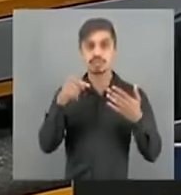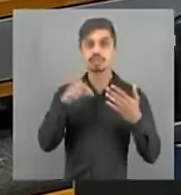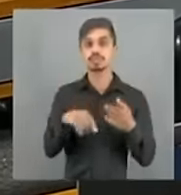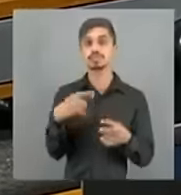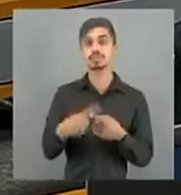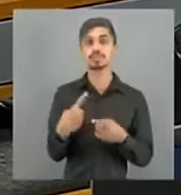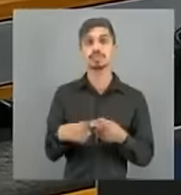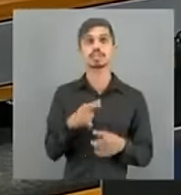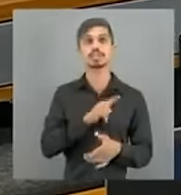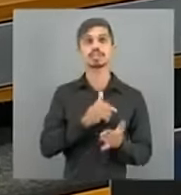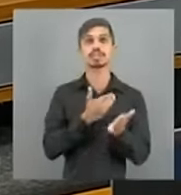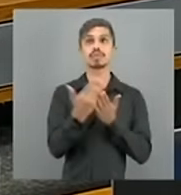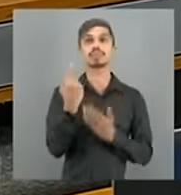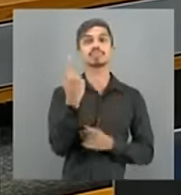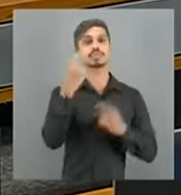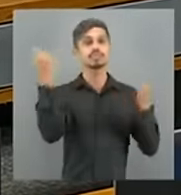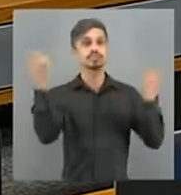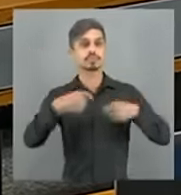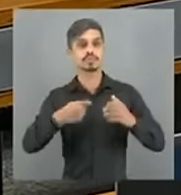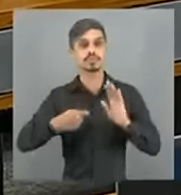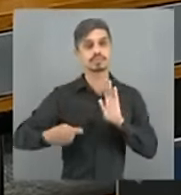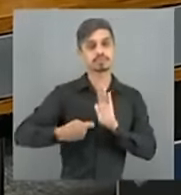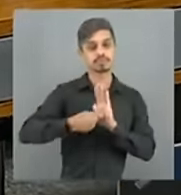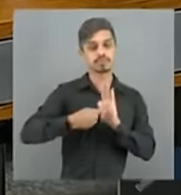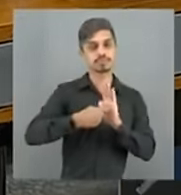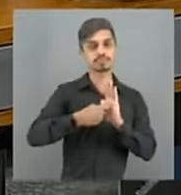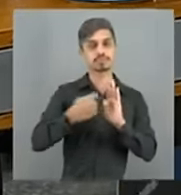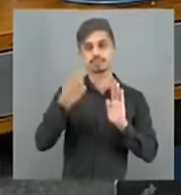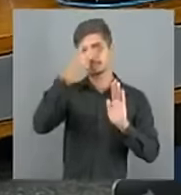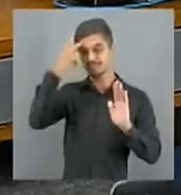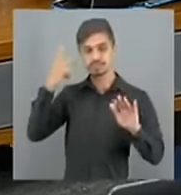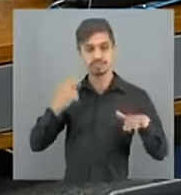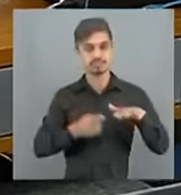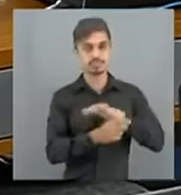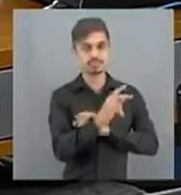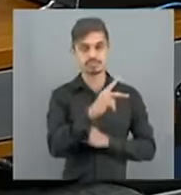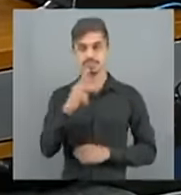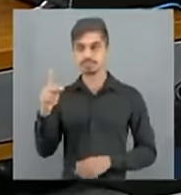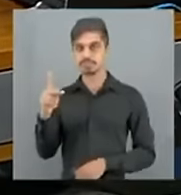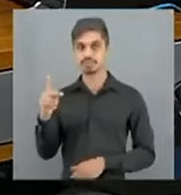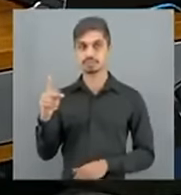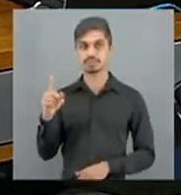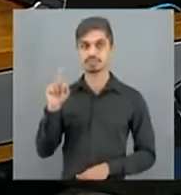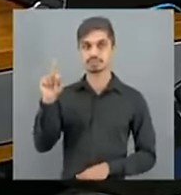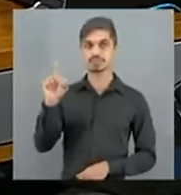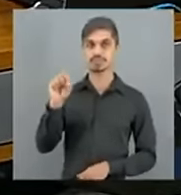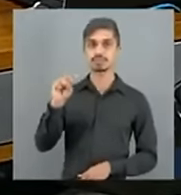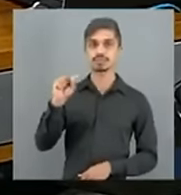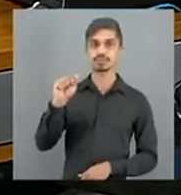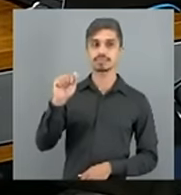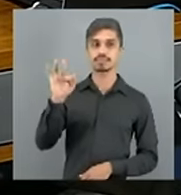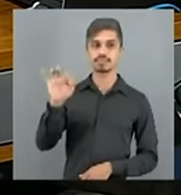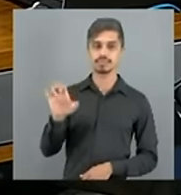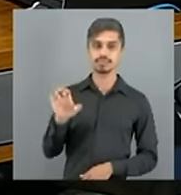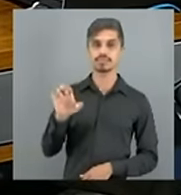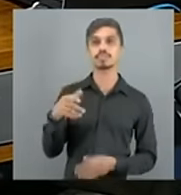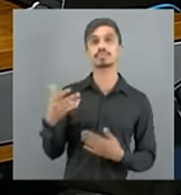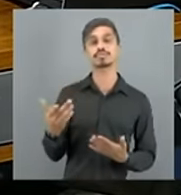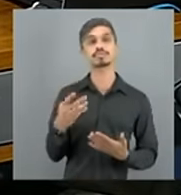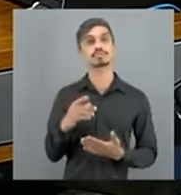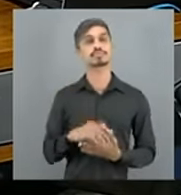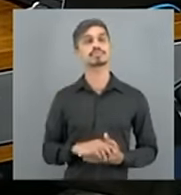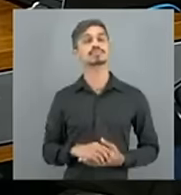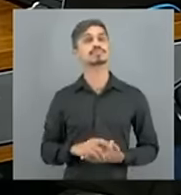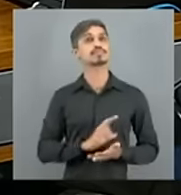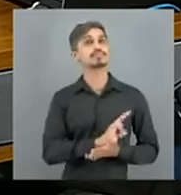teve a origem numa denúncia de um investidor, presidente, digamos assim, de uma SAF, né? E que